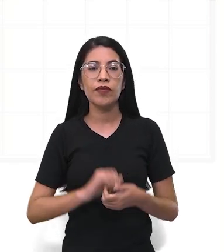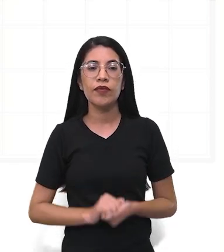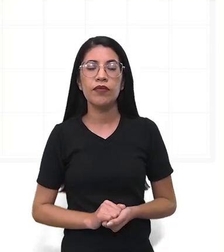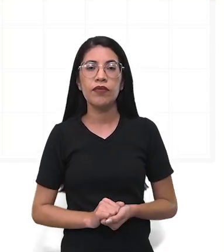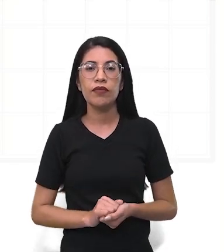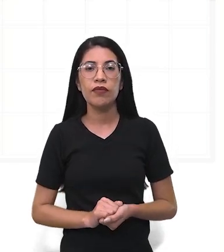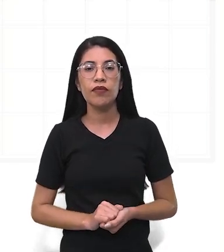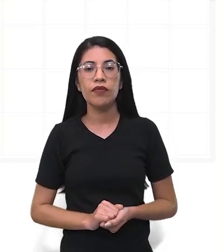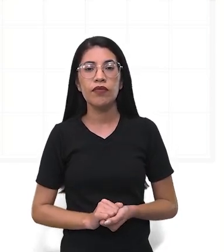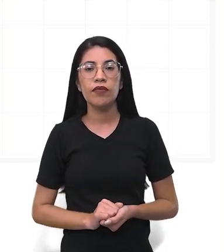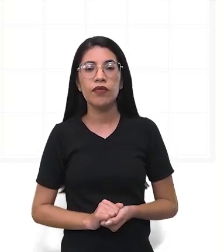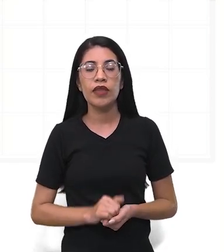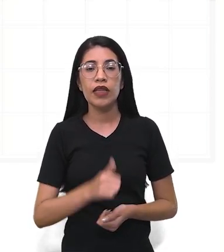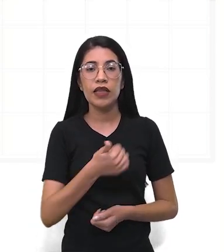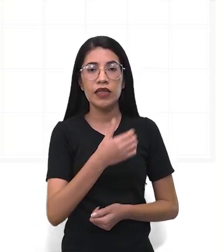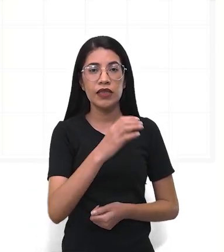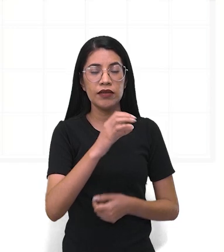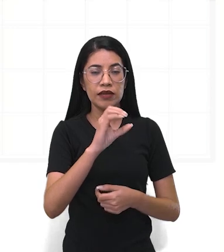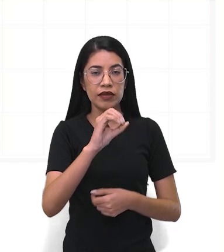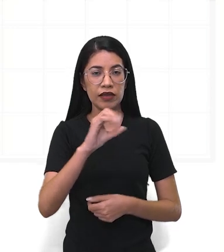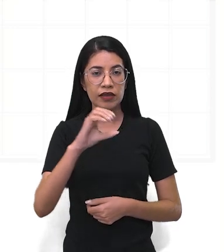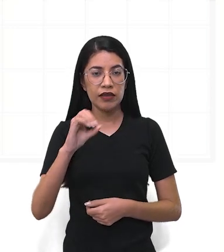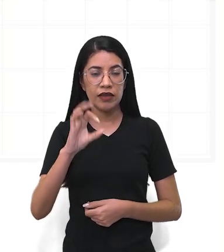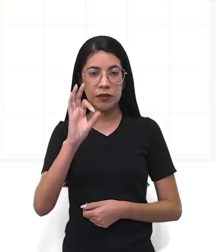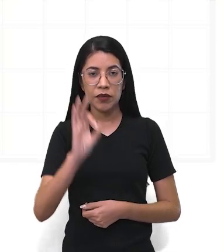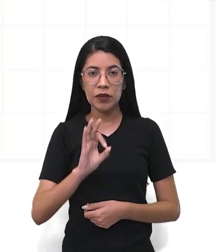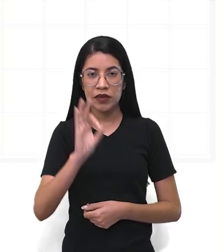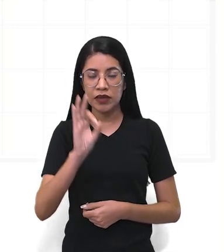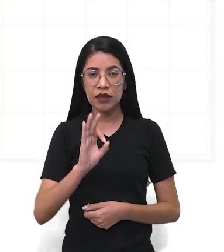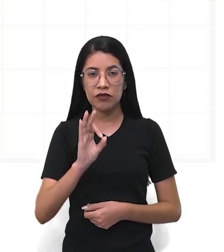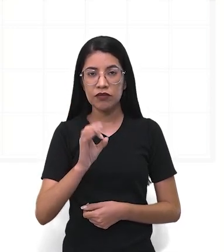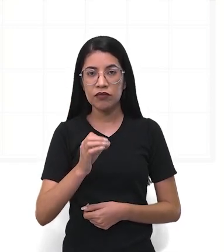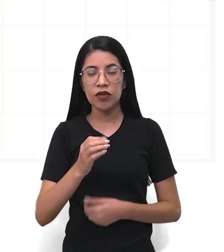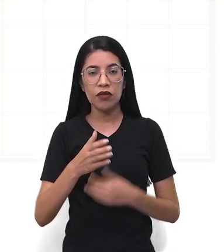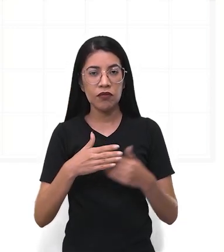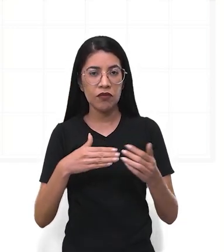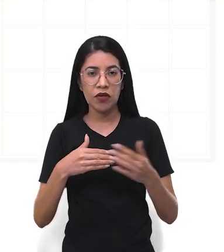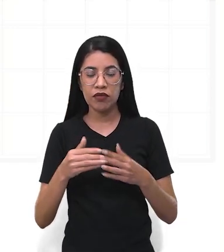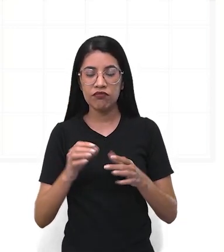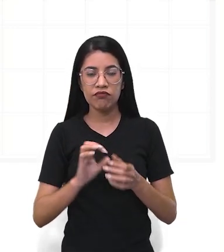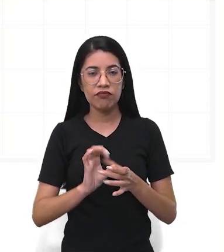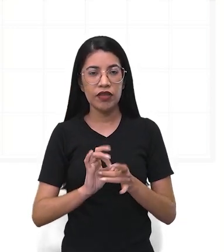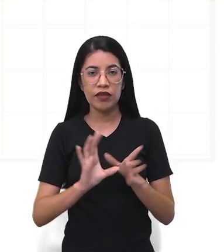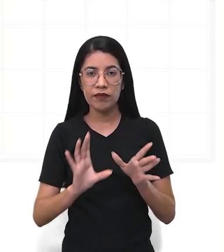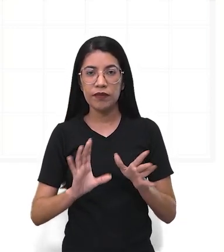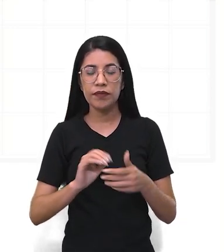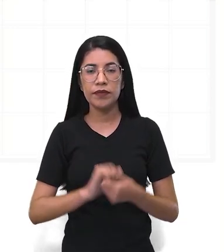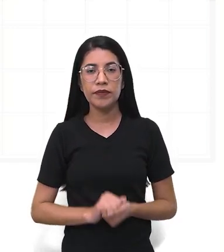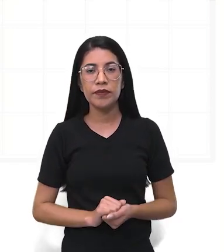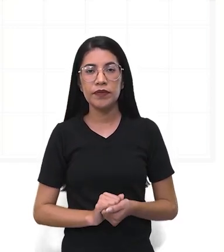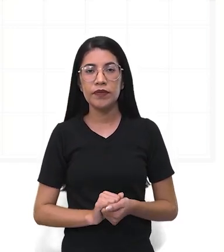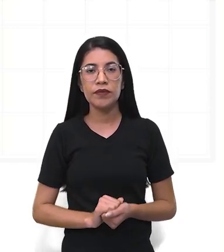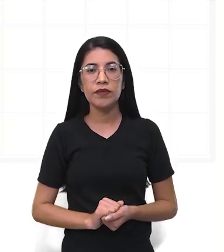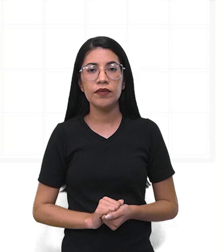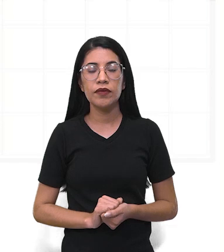que eu tenho 100% de qualquer coisa, tá?